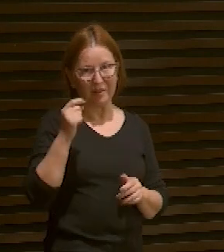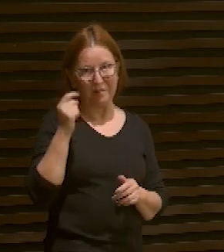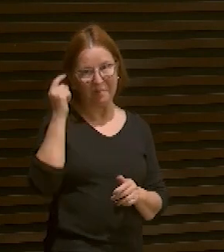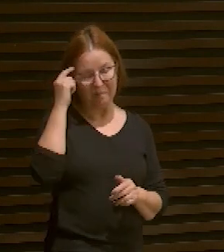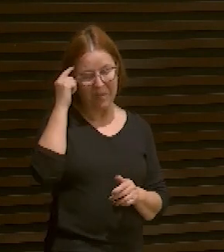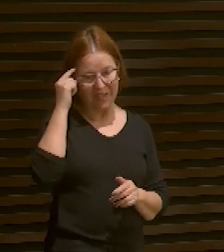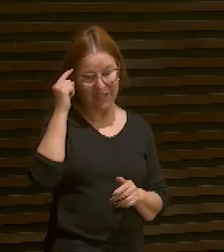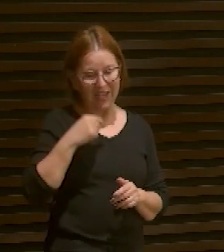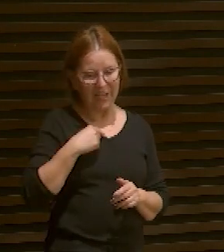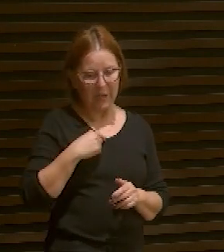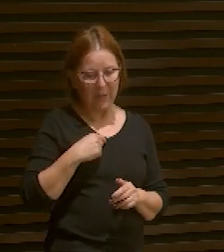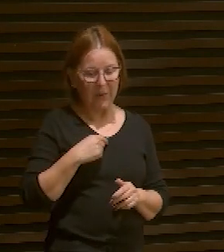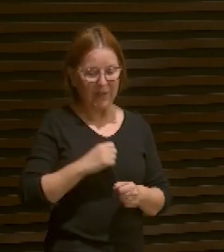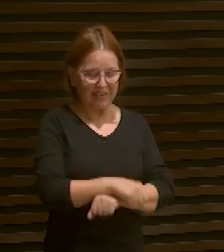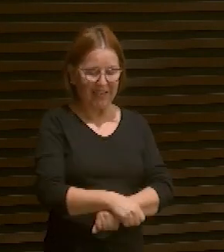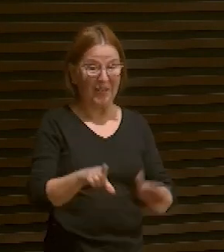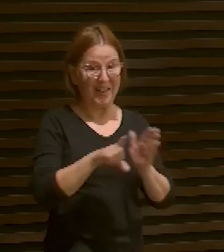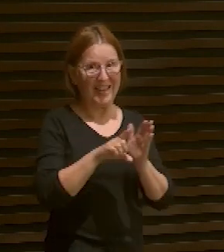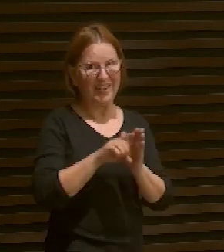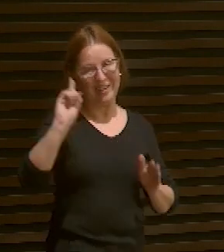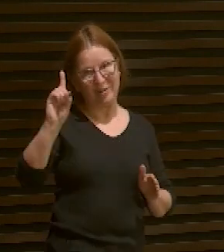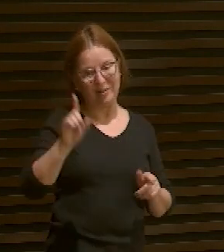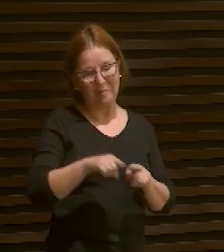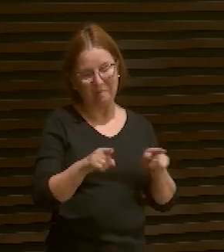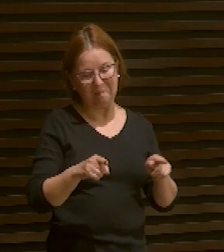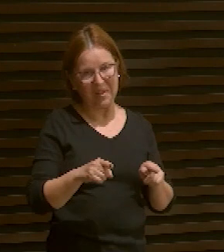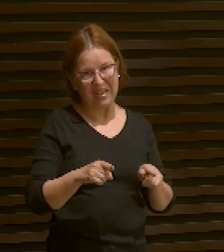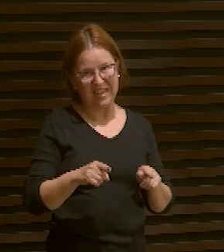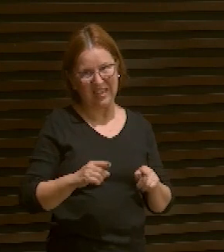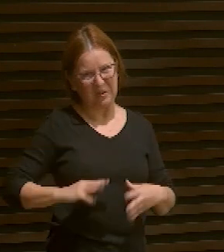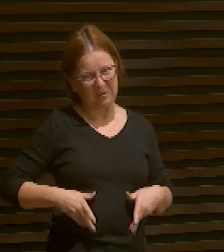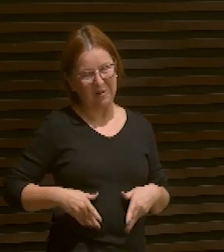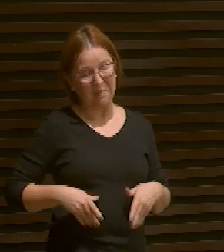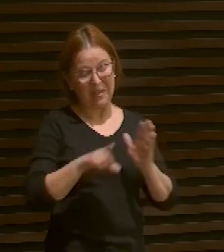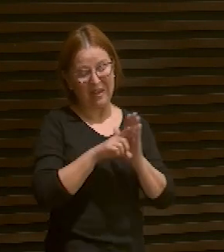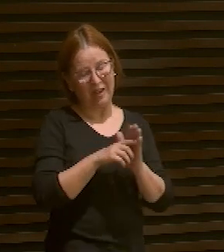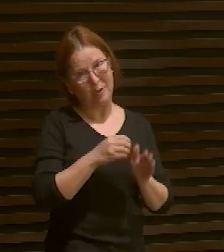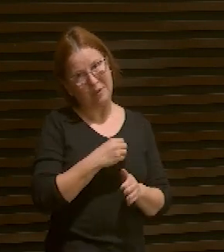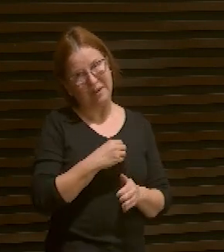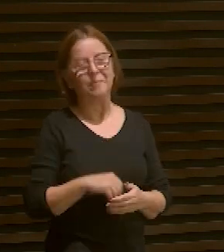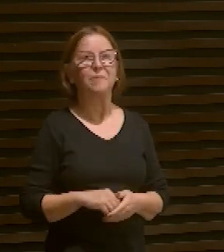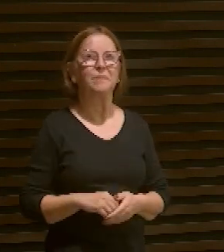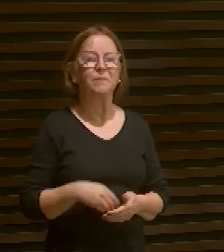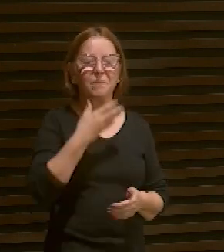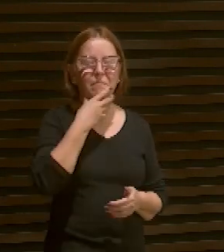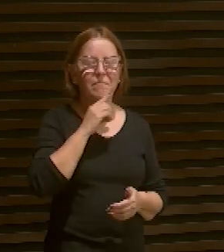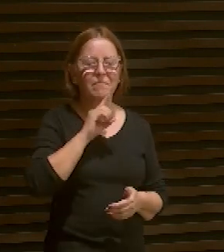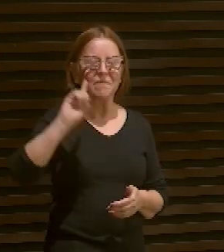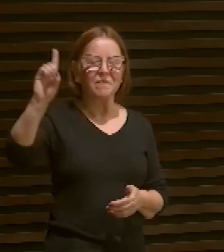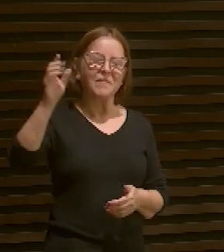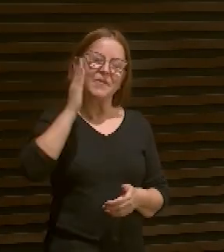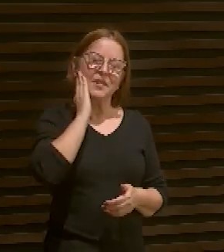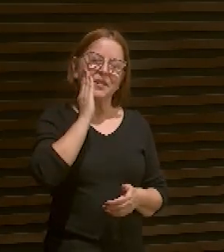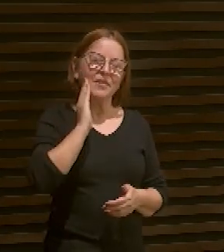Deus, mas, segundo a carne, da lei do pecado. Pai querido, vem